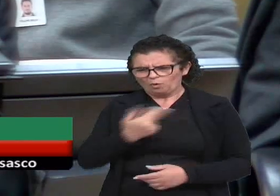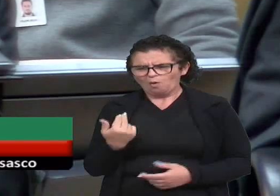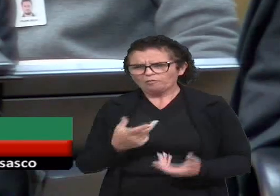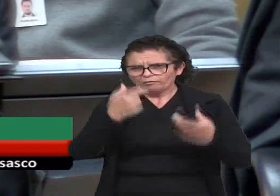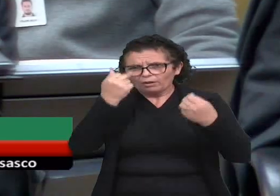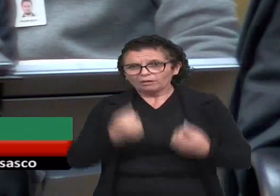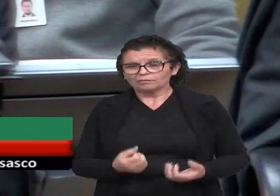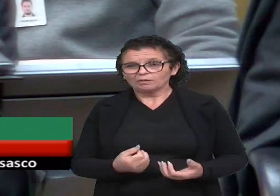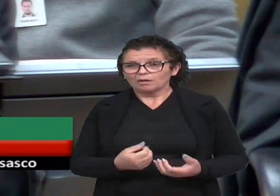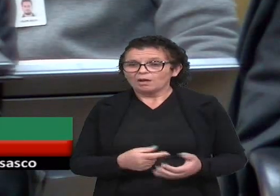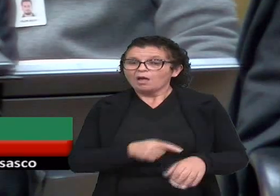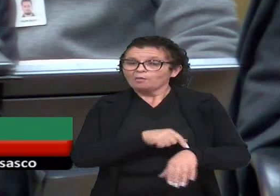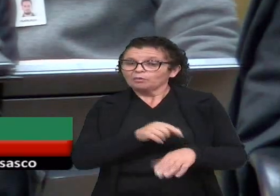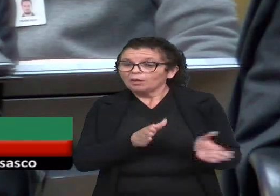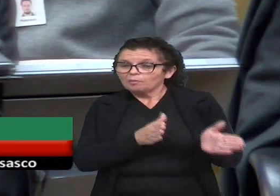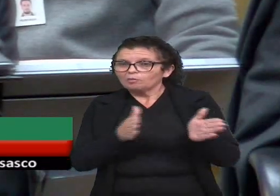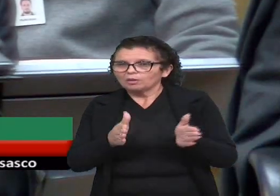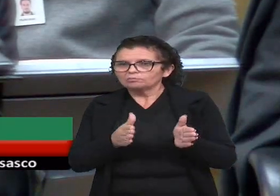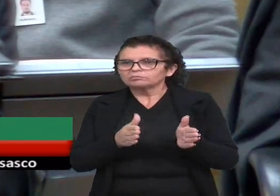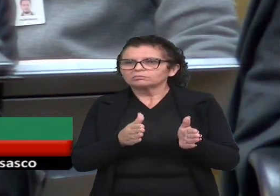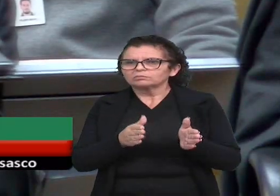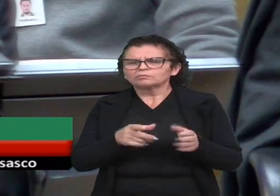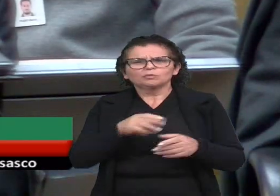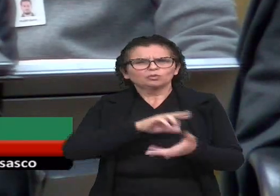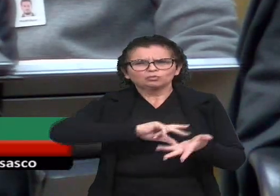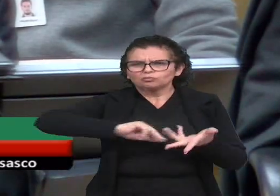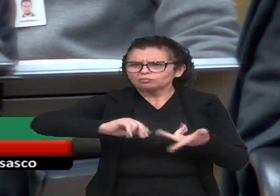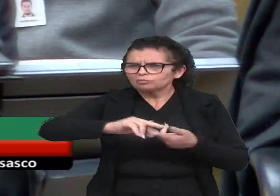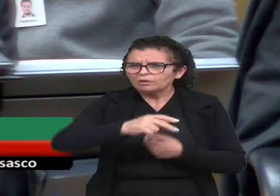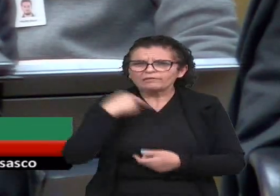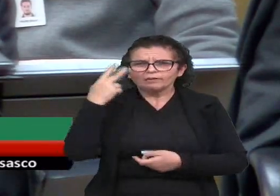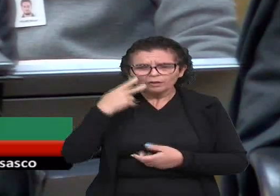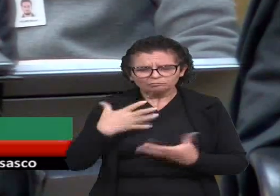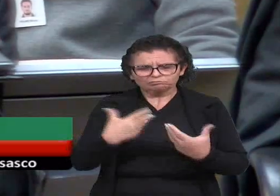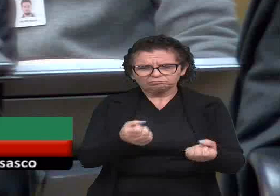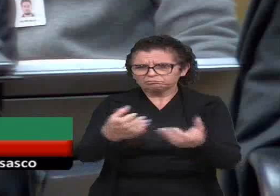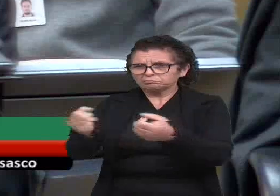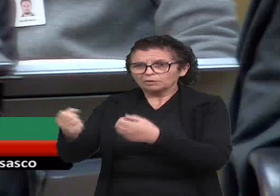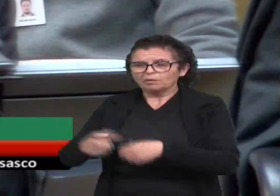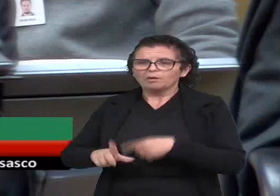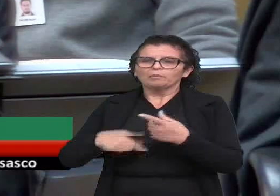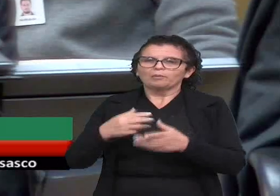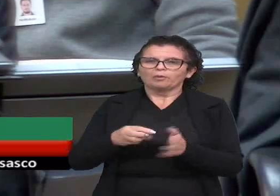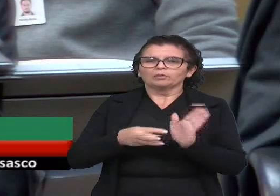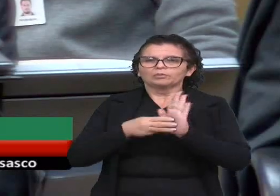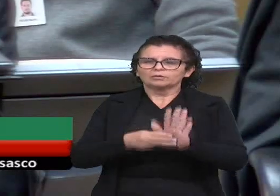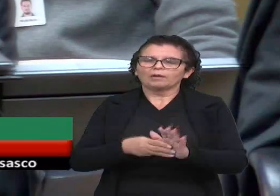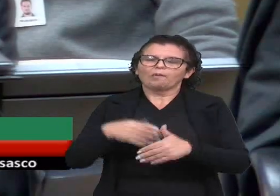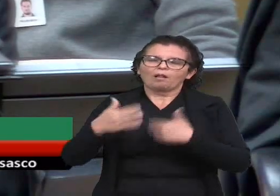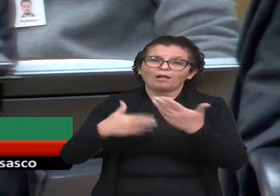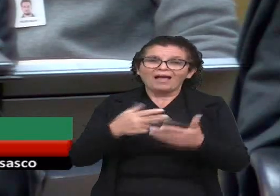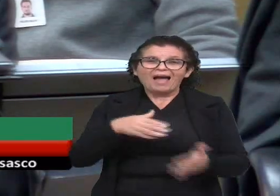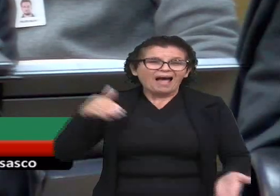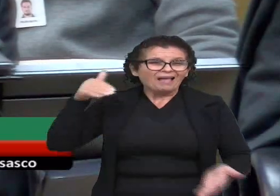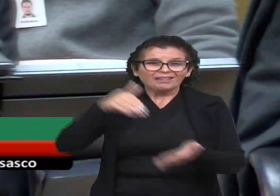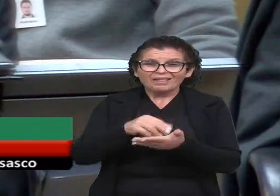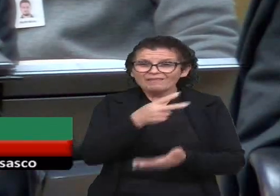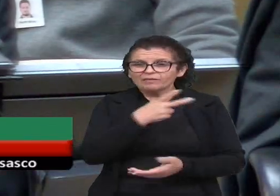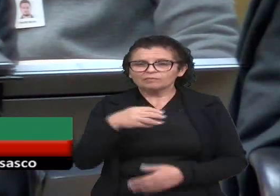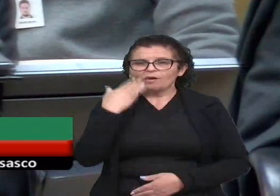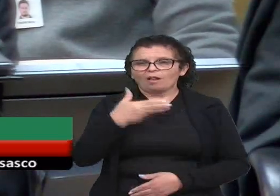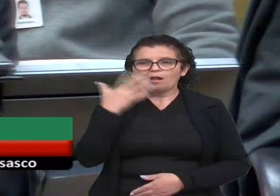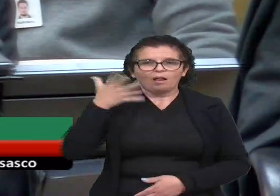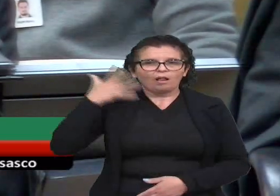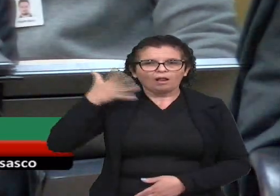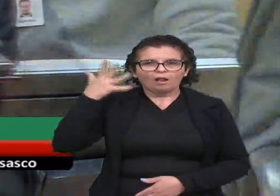aqui eu usei o tempo que foi me dado, como já foi dado para inúmeros vereadores aqui, ficar depois da moção de 5 minutos até 20 minutos ali falando.